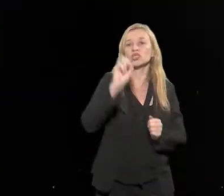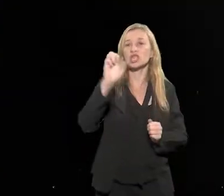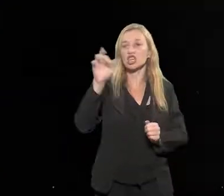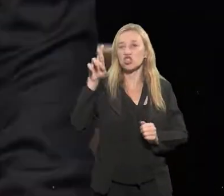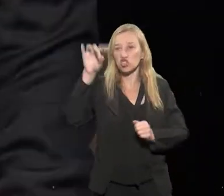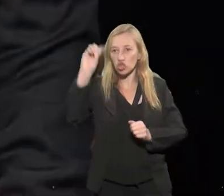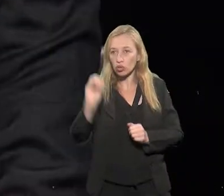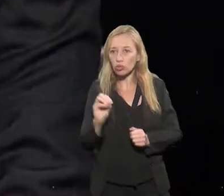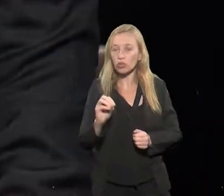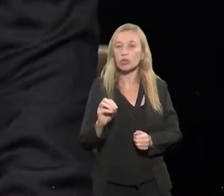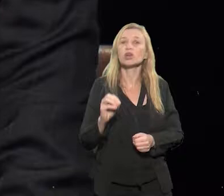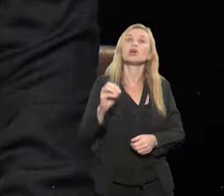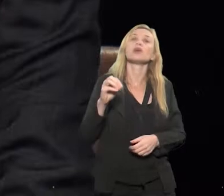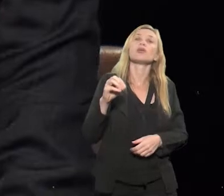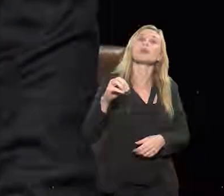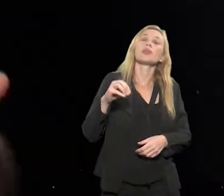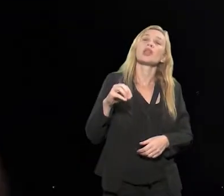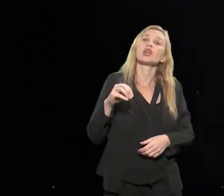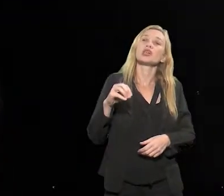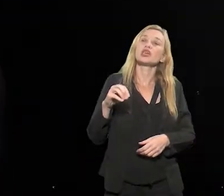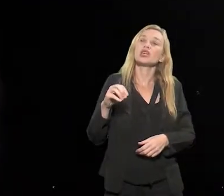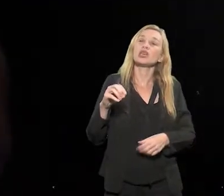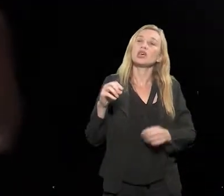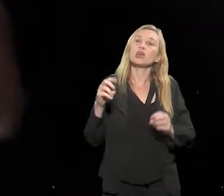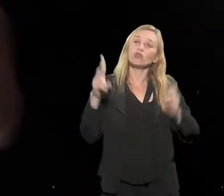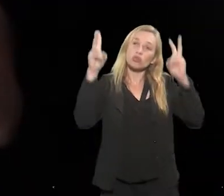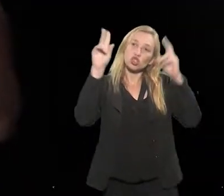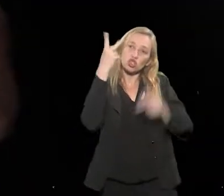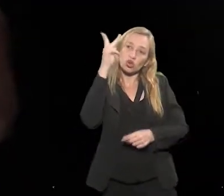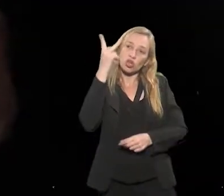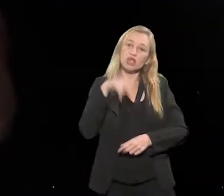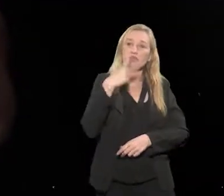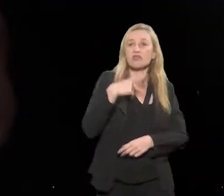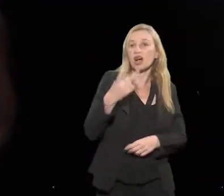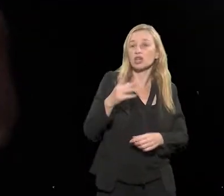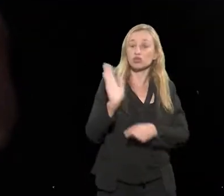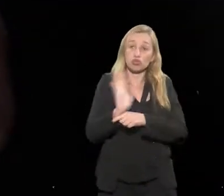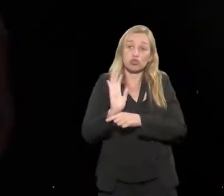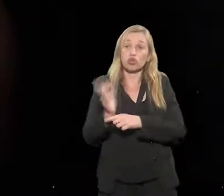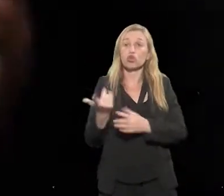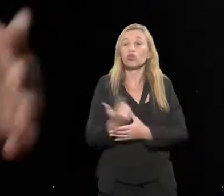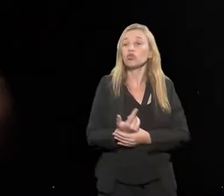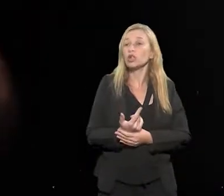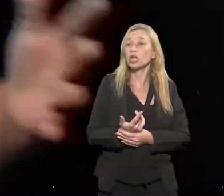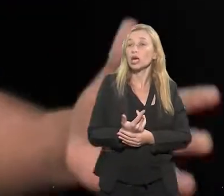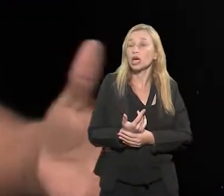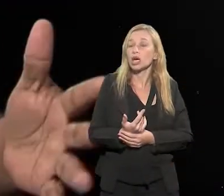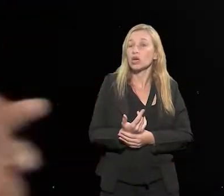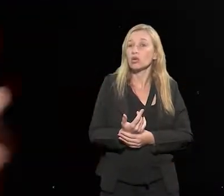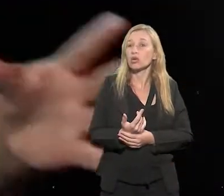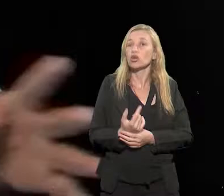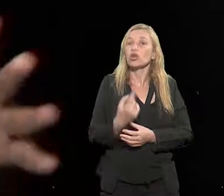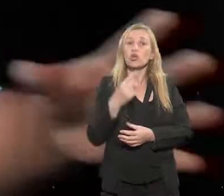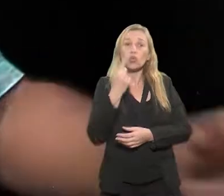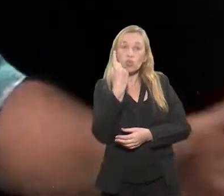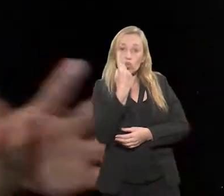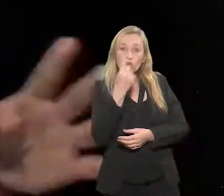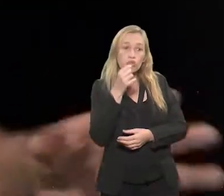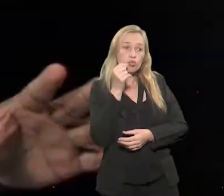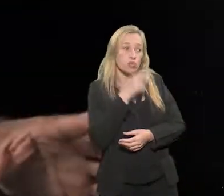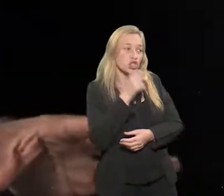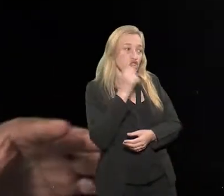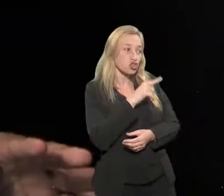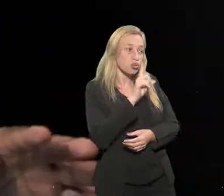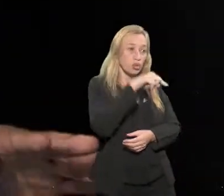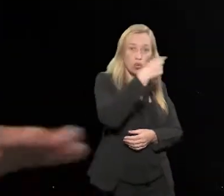Partidinho da Mangueira. Uma história que eles contam, inclusive, no filme, que eles... Um mentiu pro outro, um